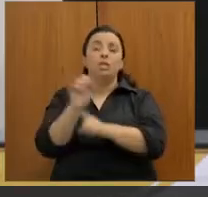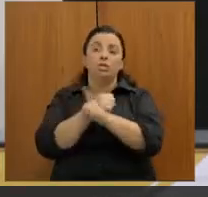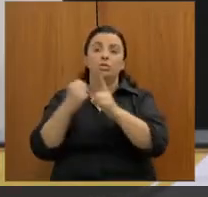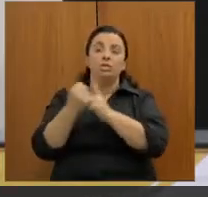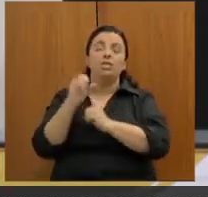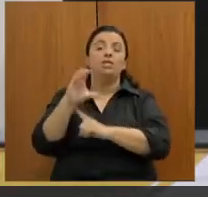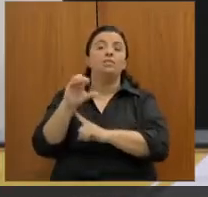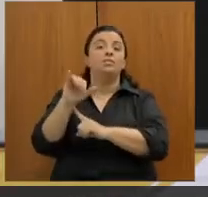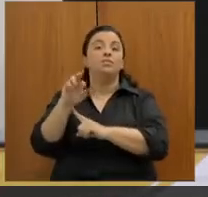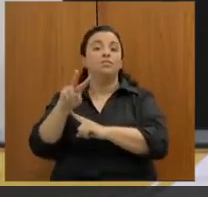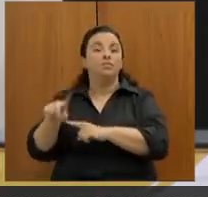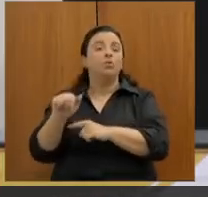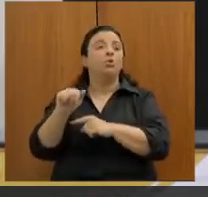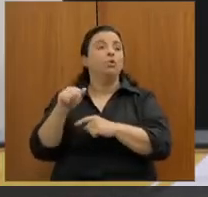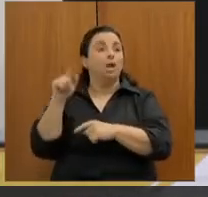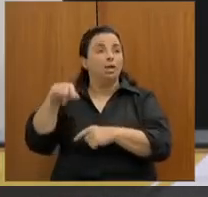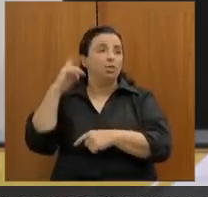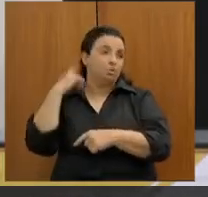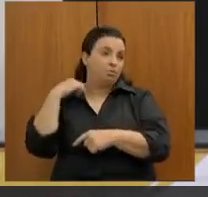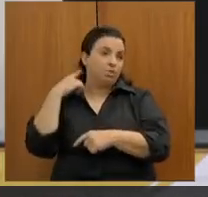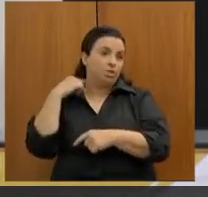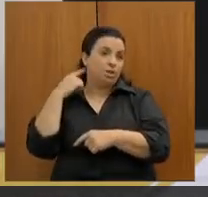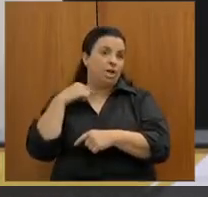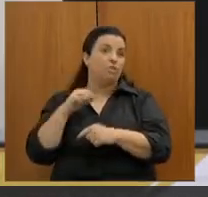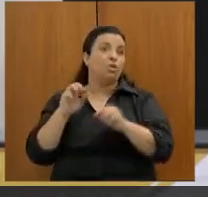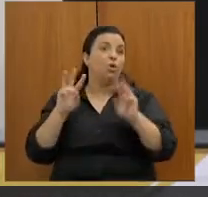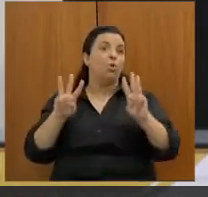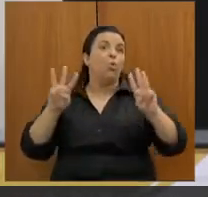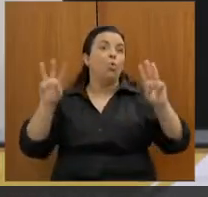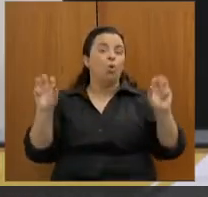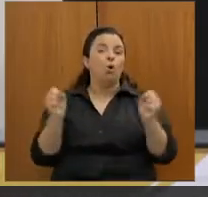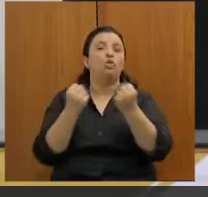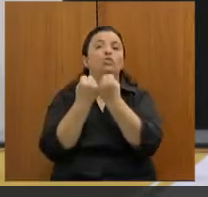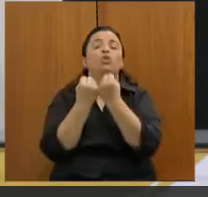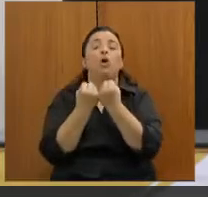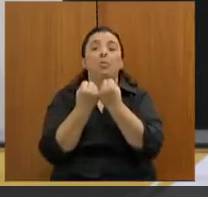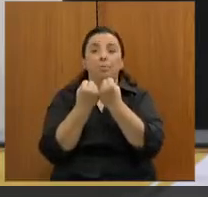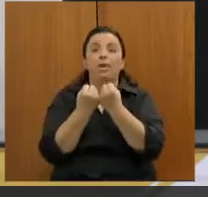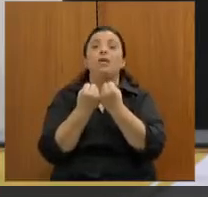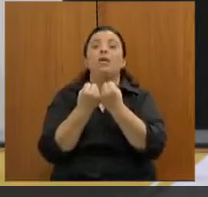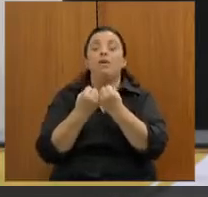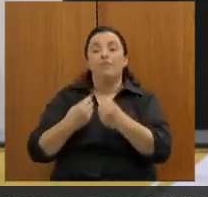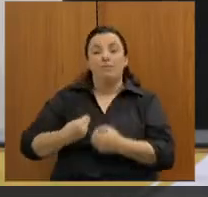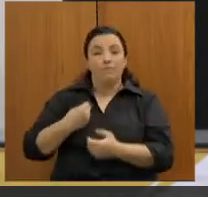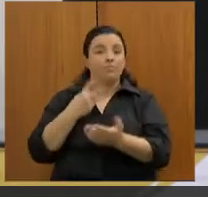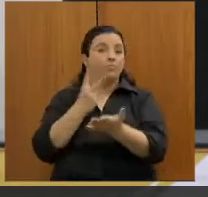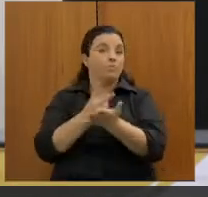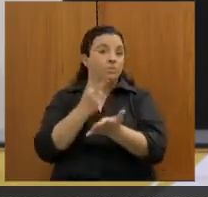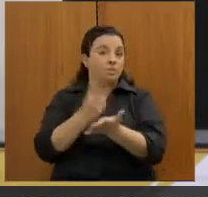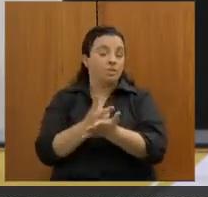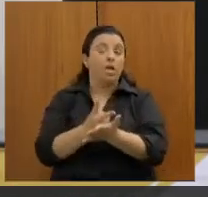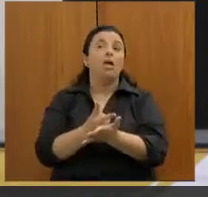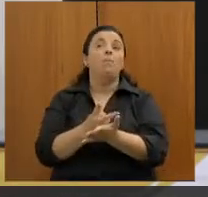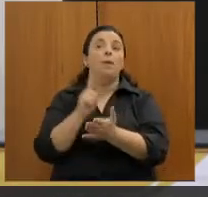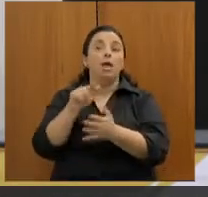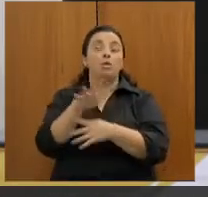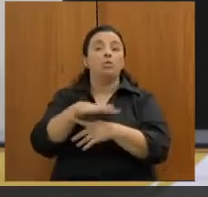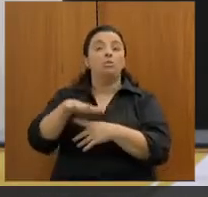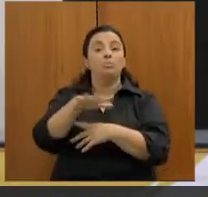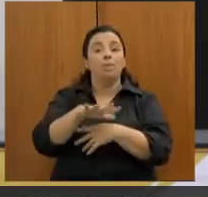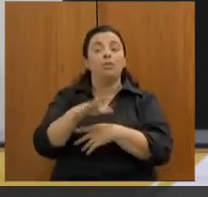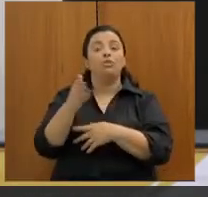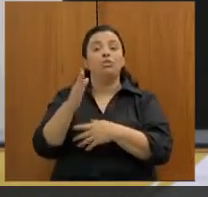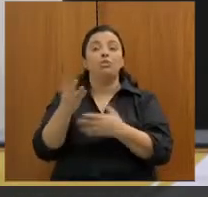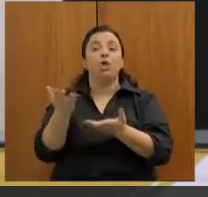de Minas Gerais workshop sempre-vivas vai ser um espaço de compartilhamento de informações de